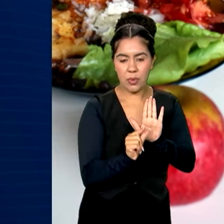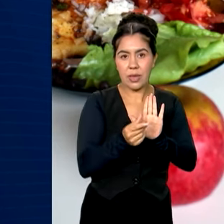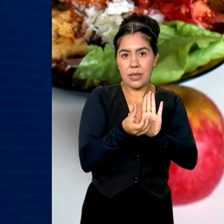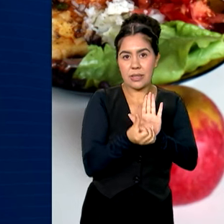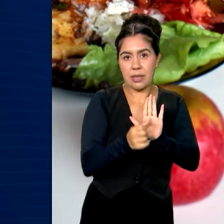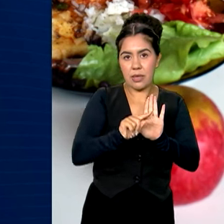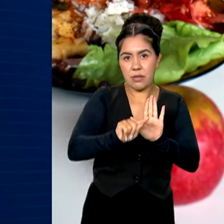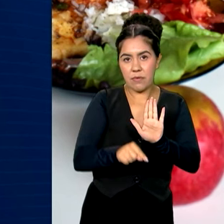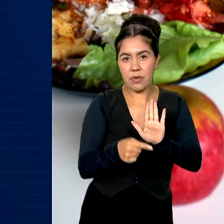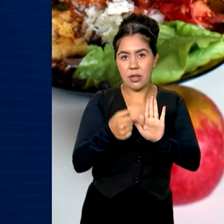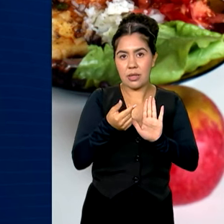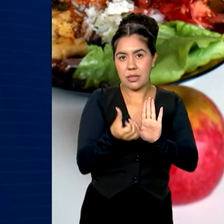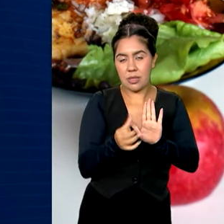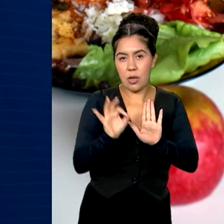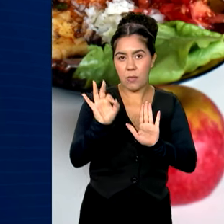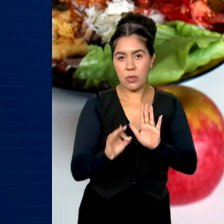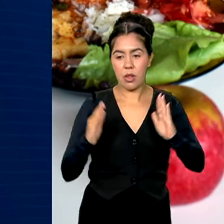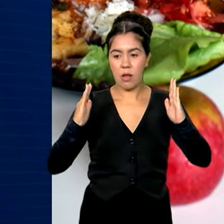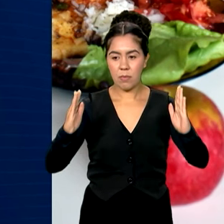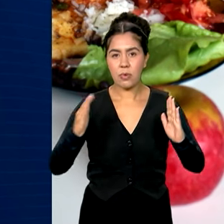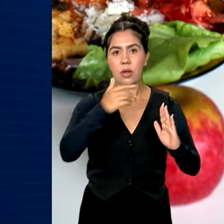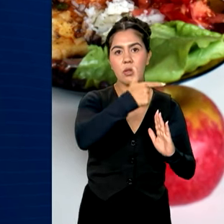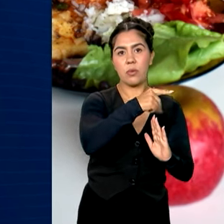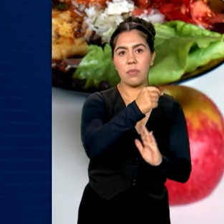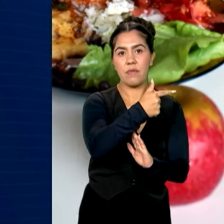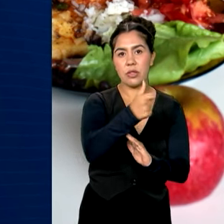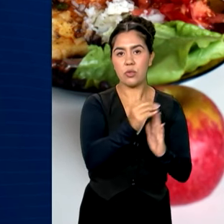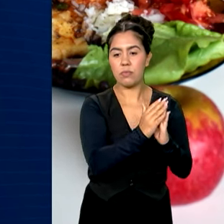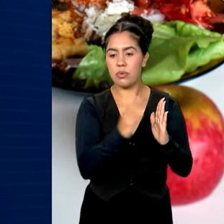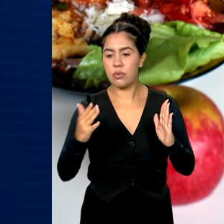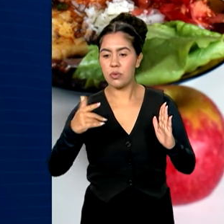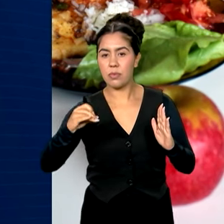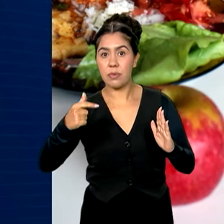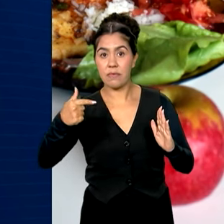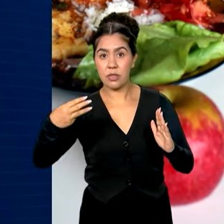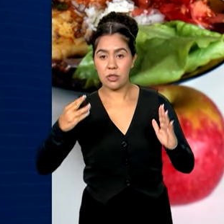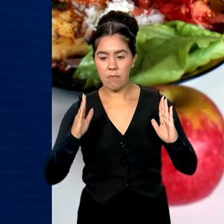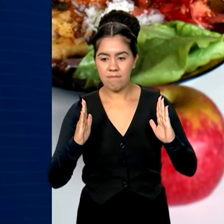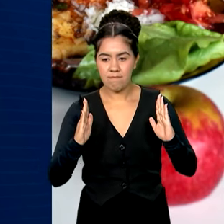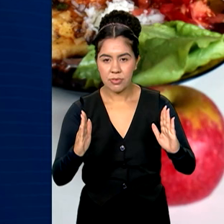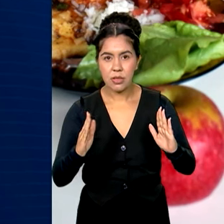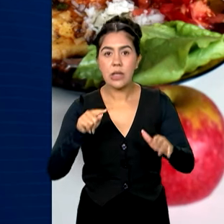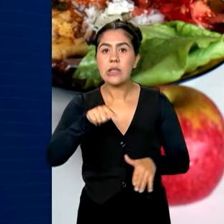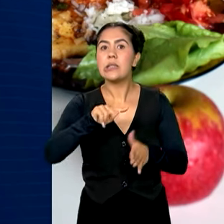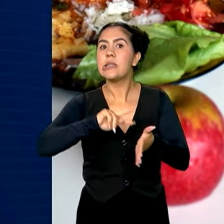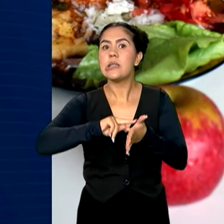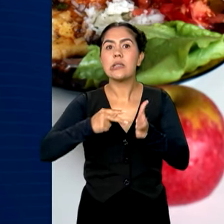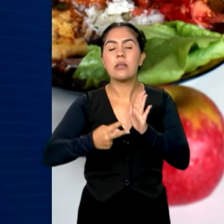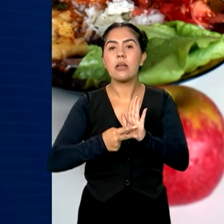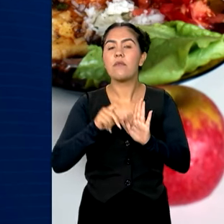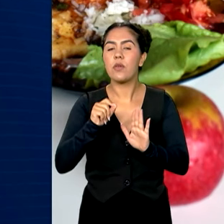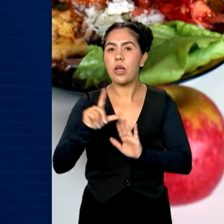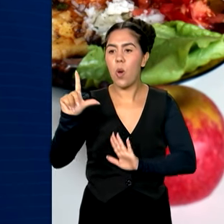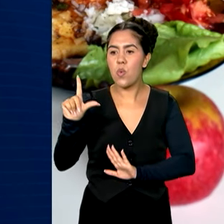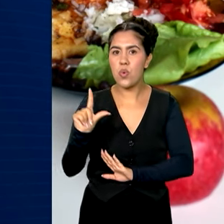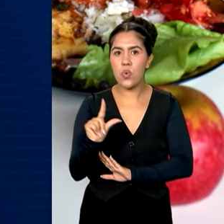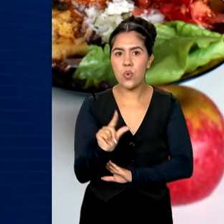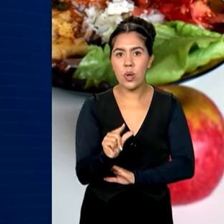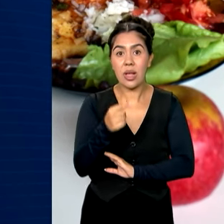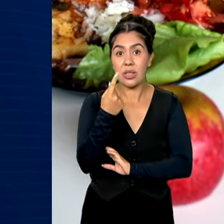6,6% entre 2021 e 2023, uma redução que representa a diminuição